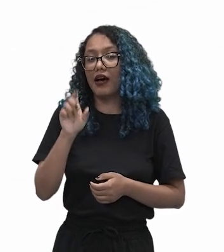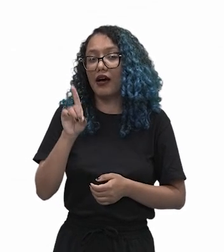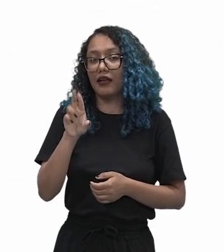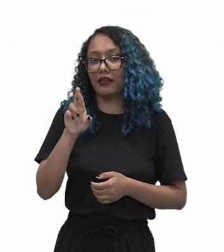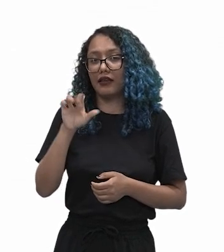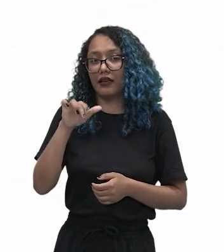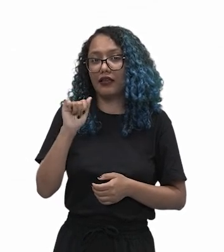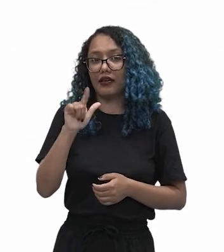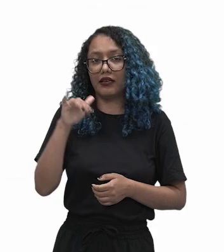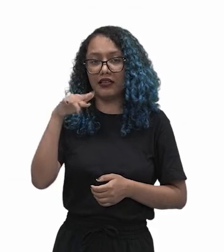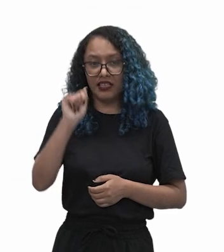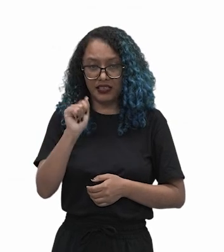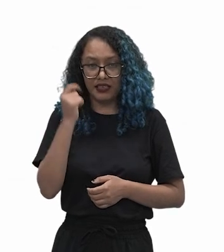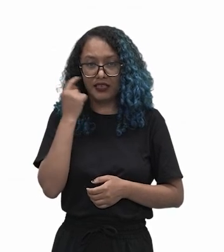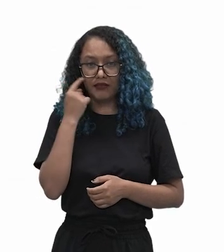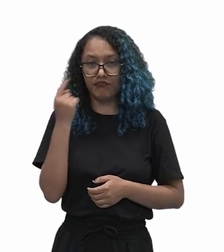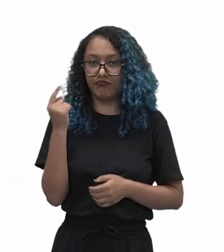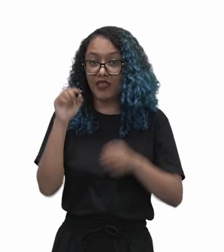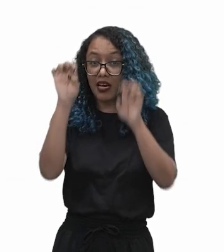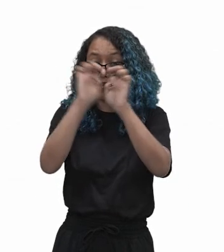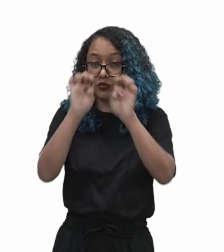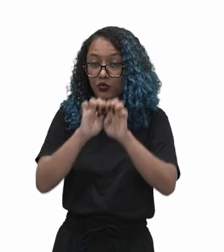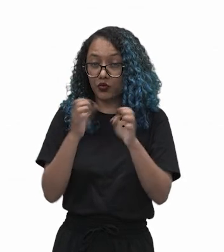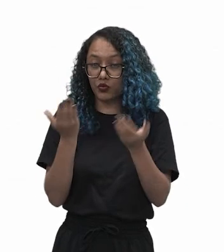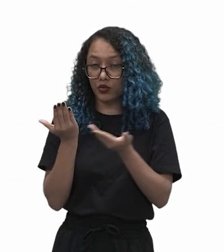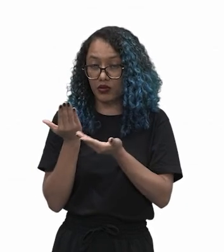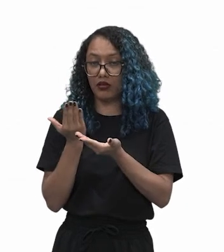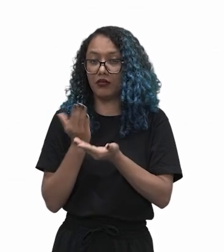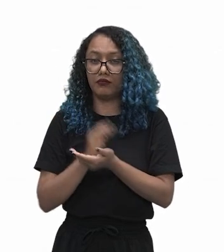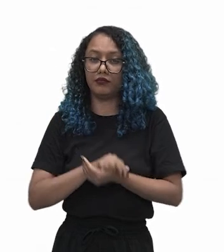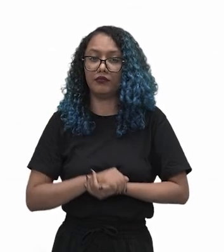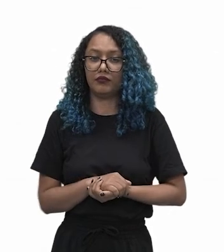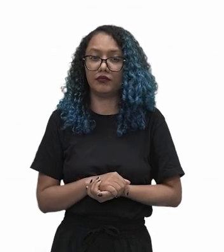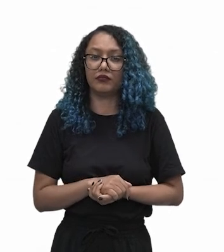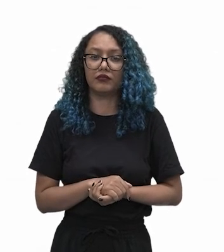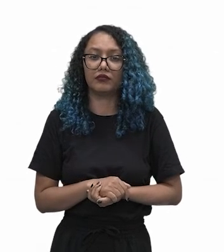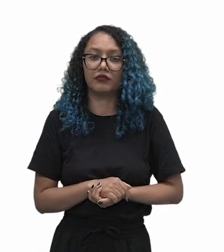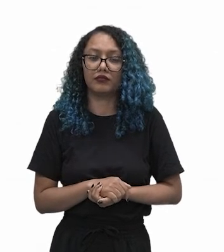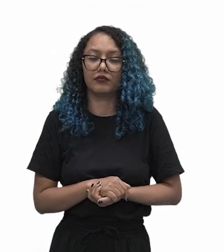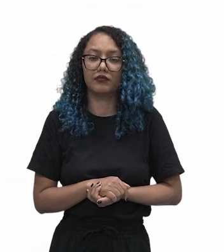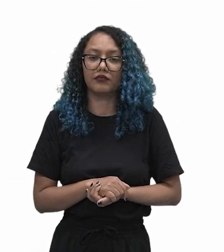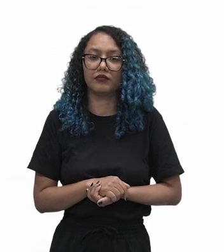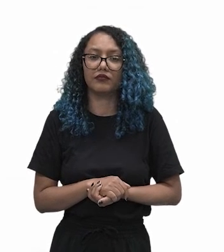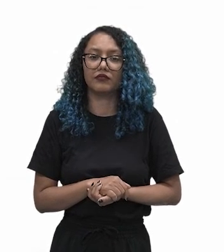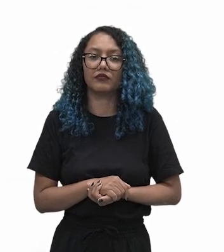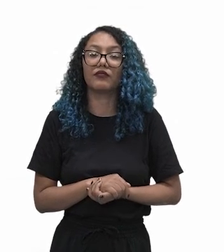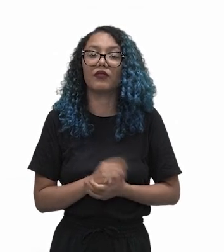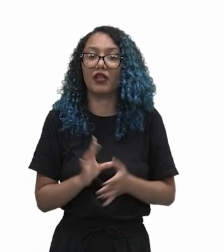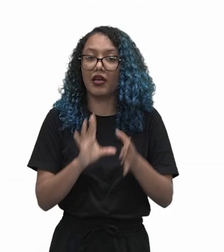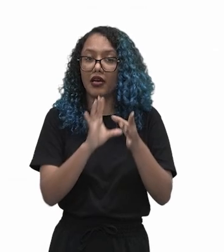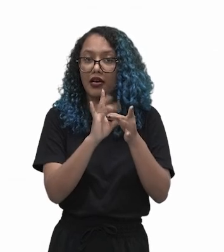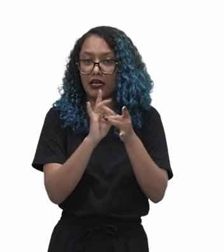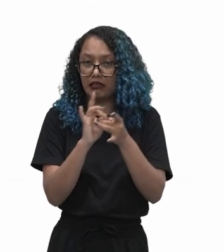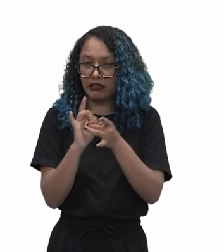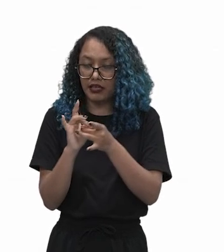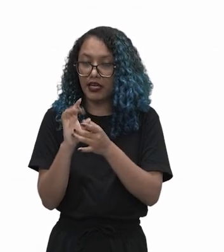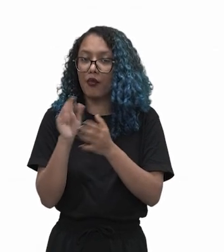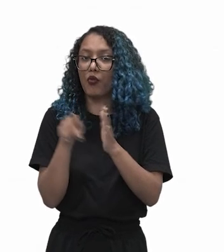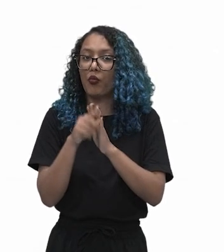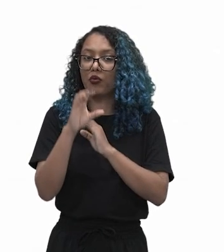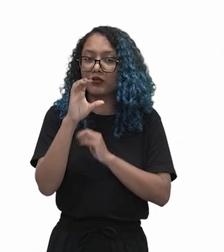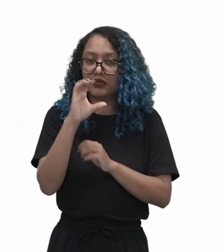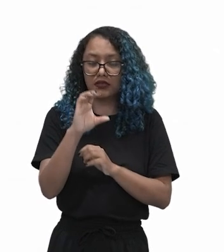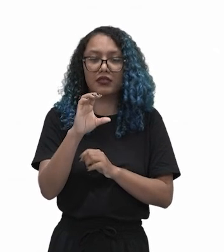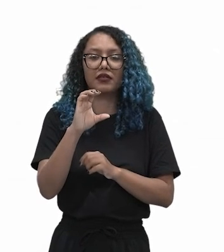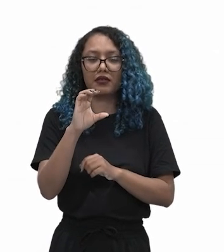adrenalina, né? Observem a estrutura da adrenalina. A adrenalina é uma cadeia carbônica que ela está muito